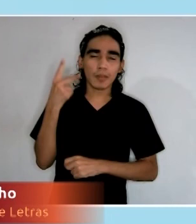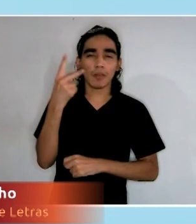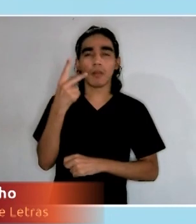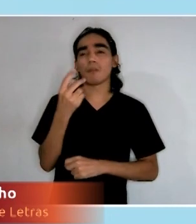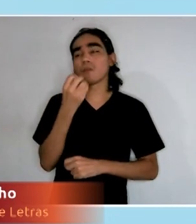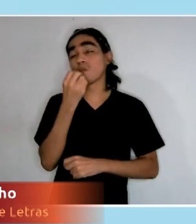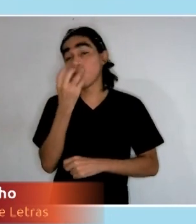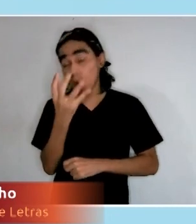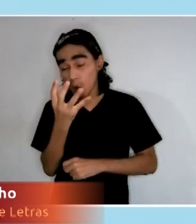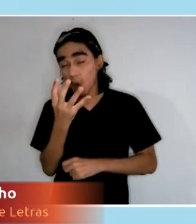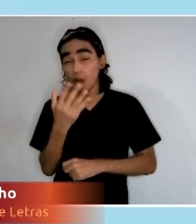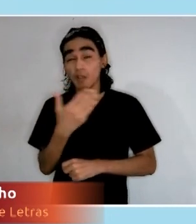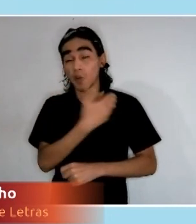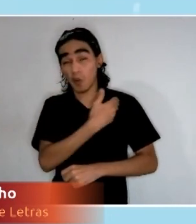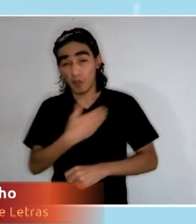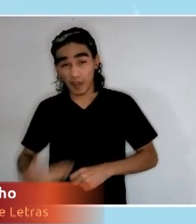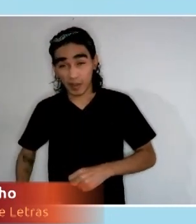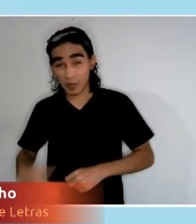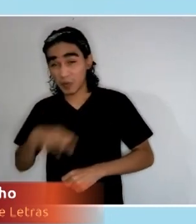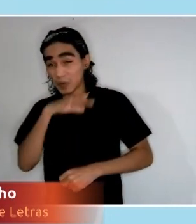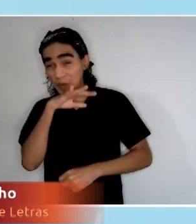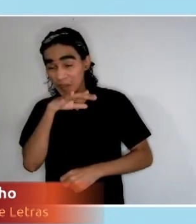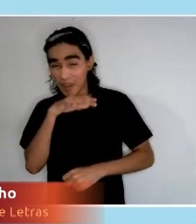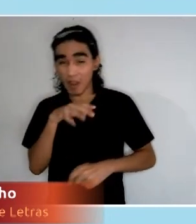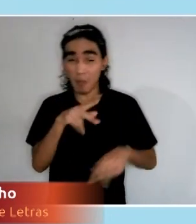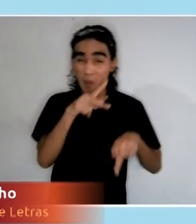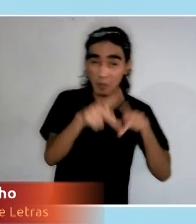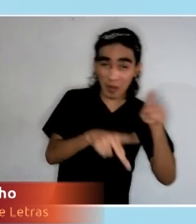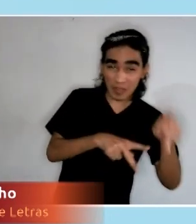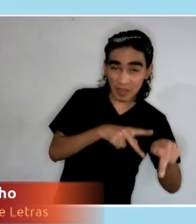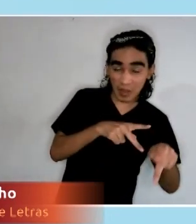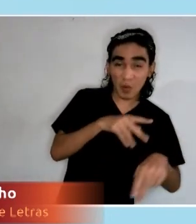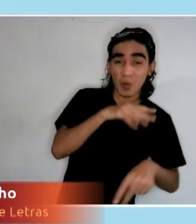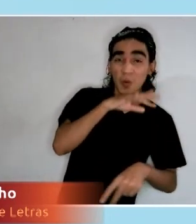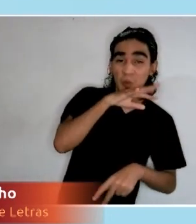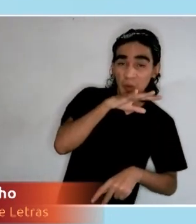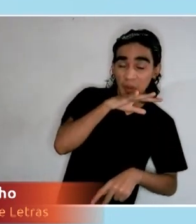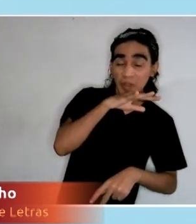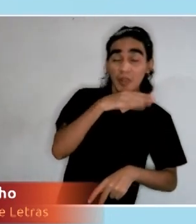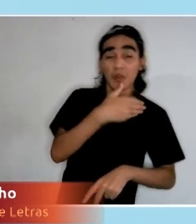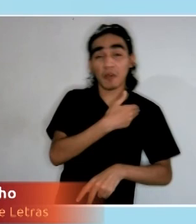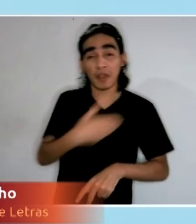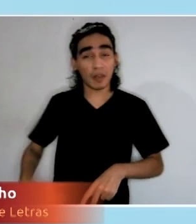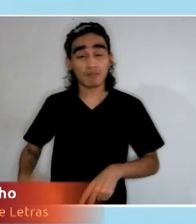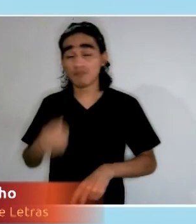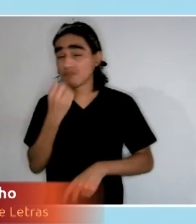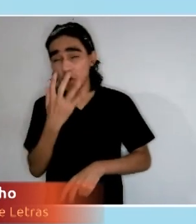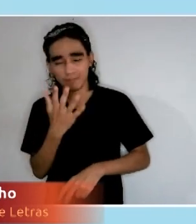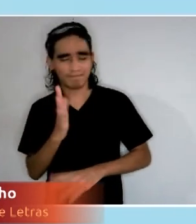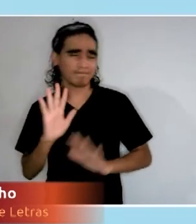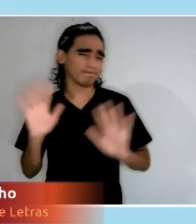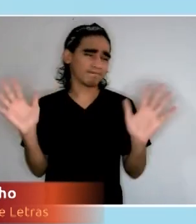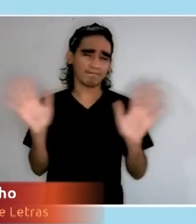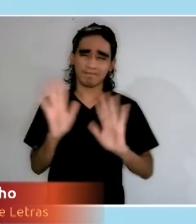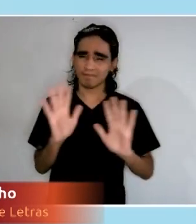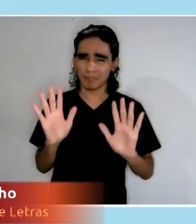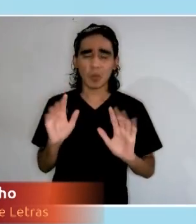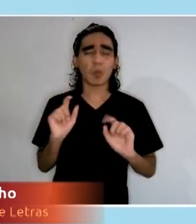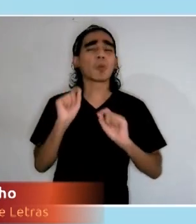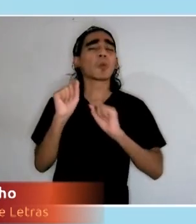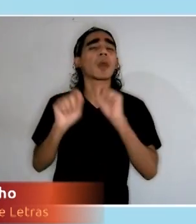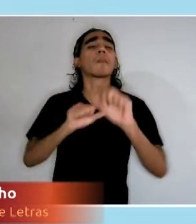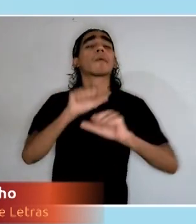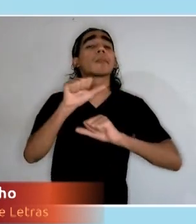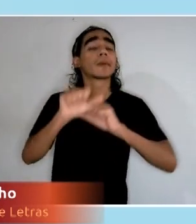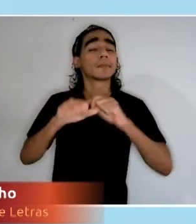e não existe governo bom com população ruim. O governo é o espelho da população. Então, eu acho que a mudança, ela vem